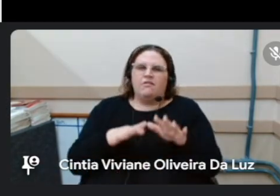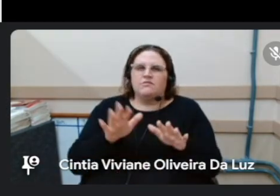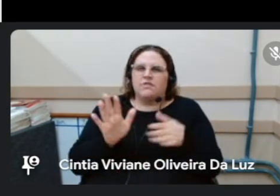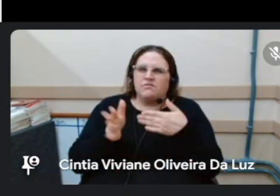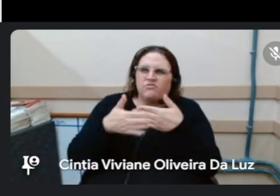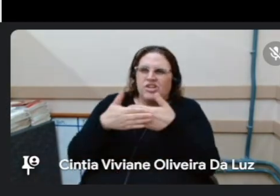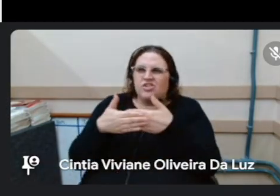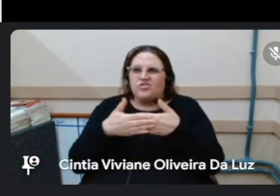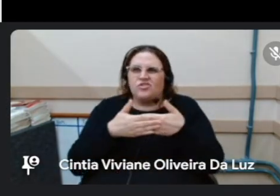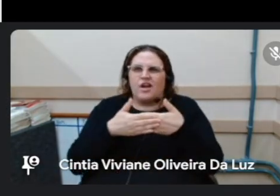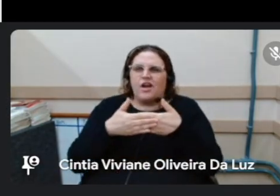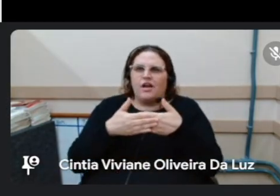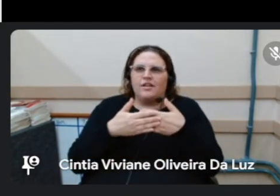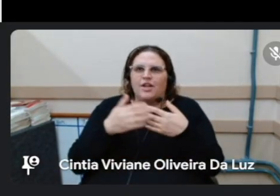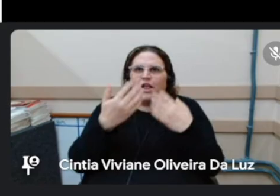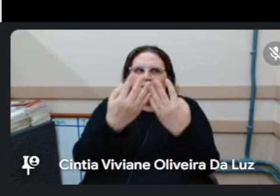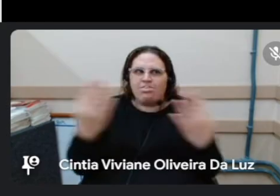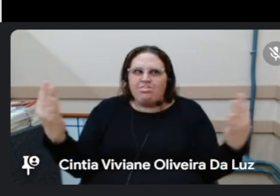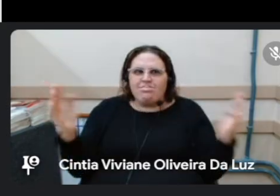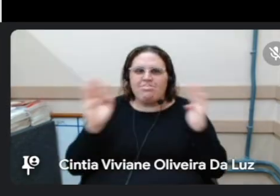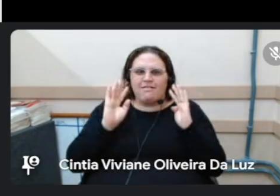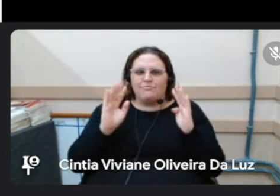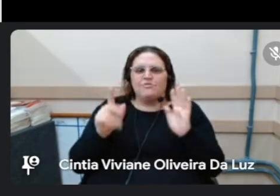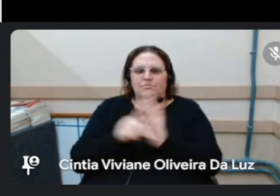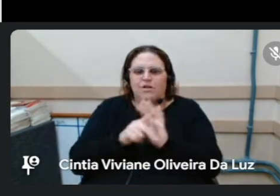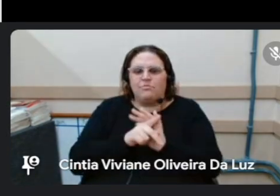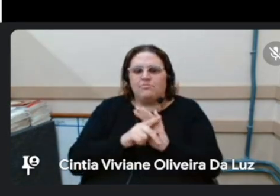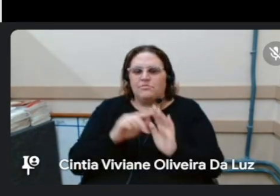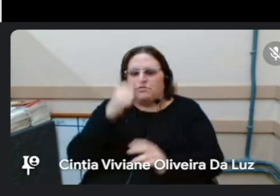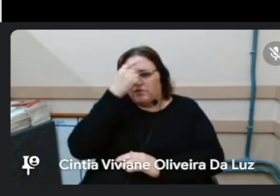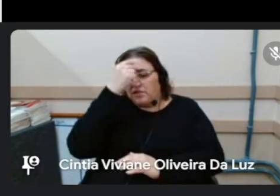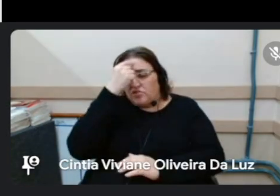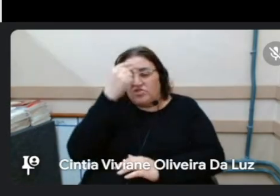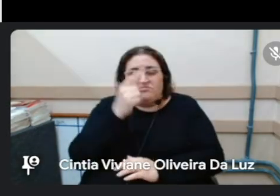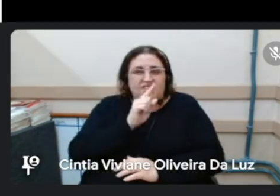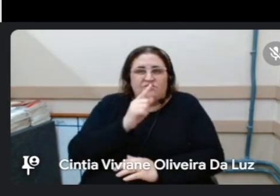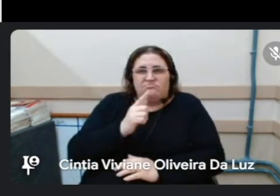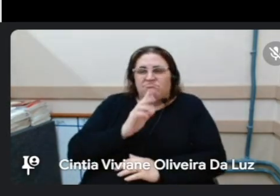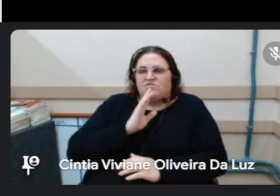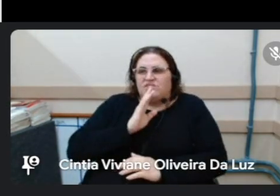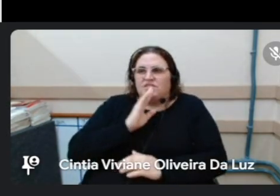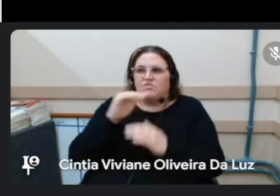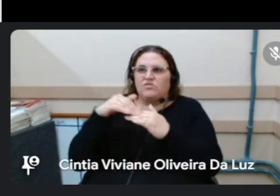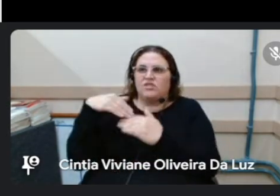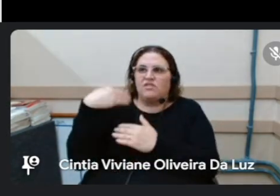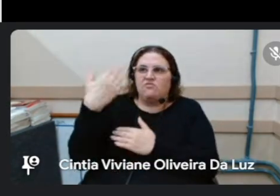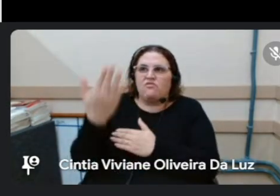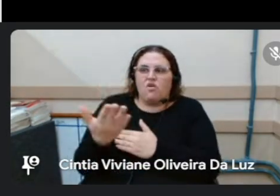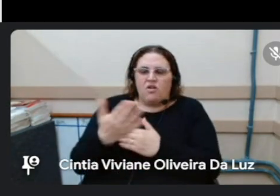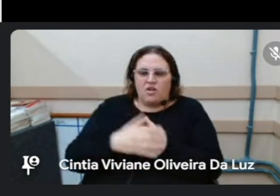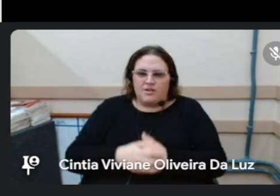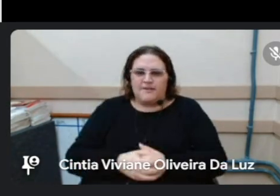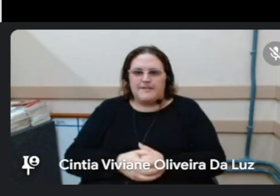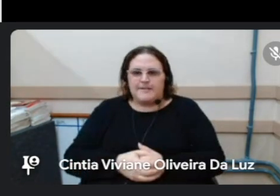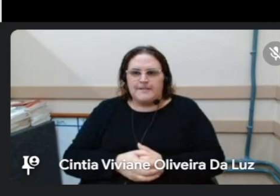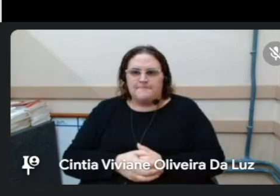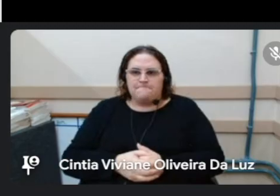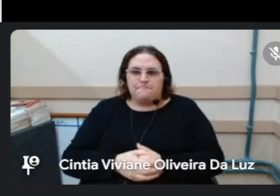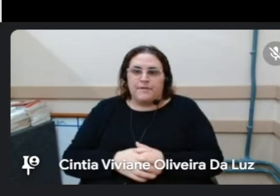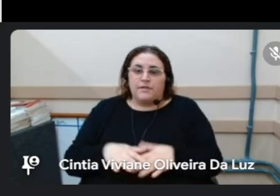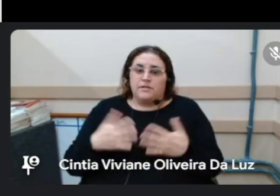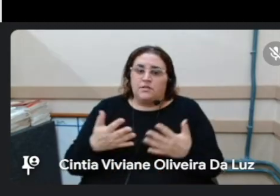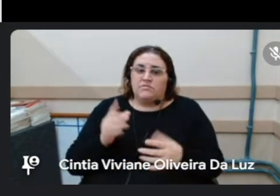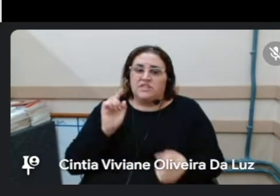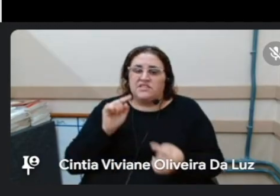universidade e e desconhecendo o que acontece no exterior e nesse sentido deslocar a posição da